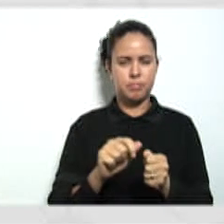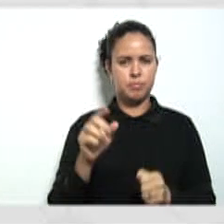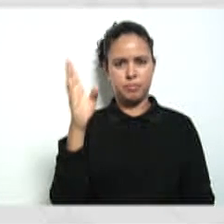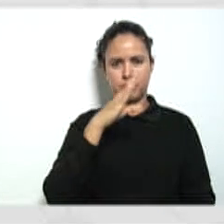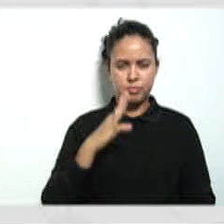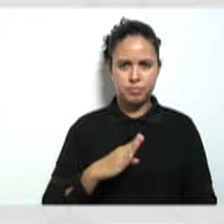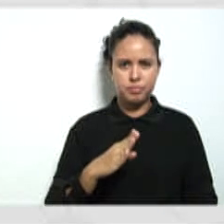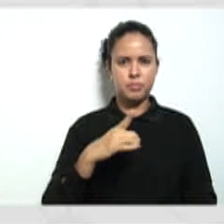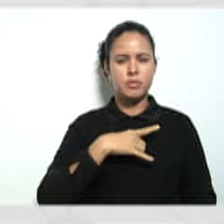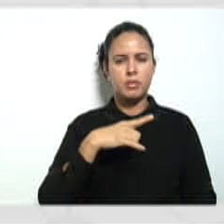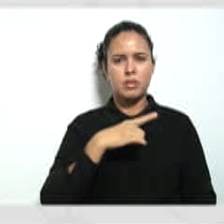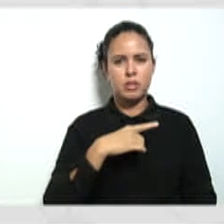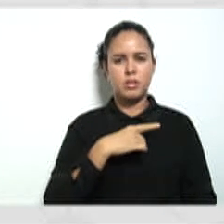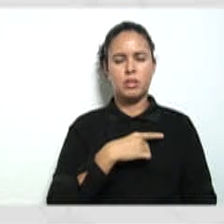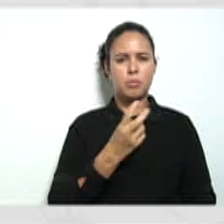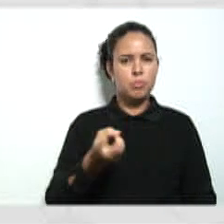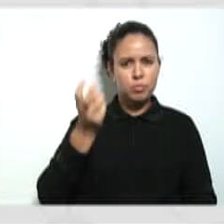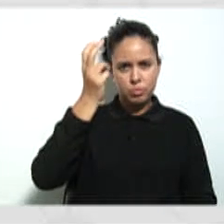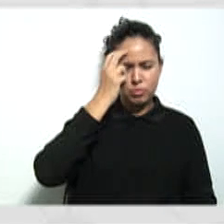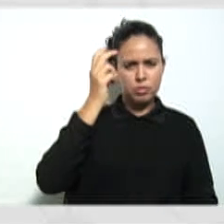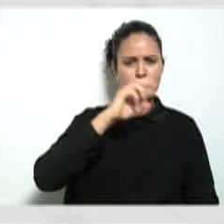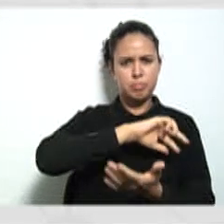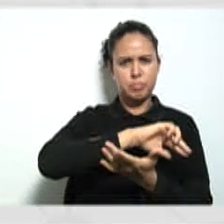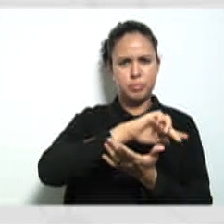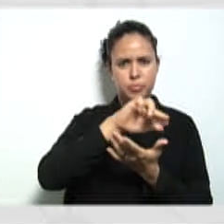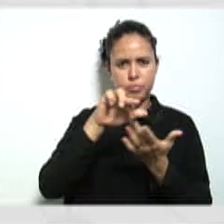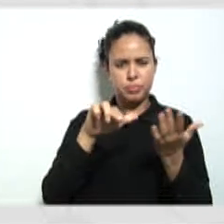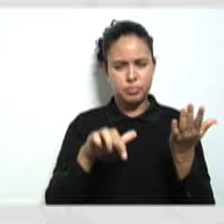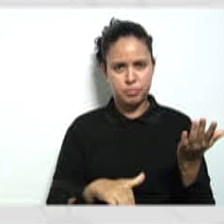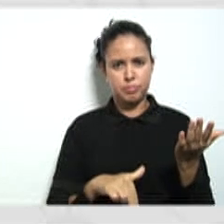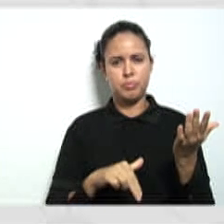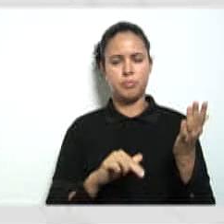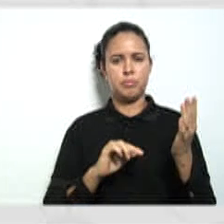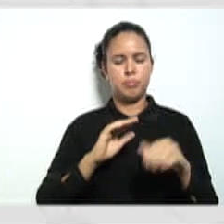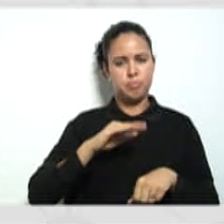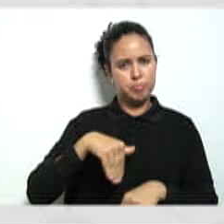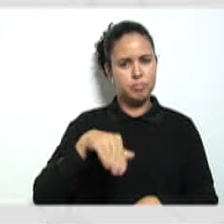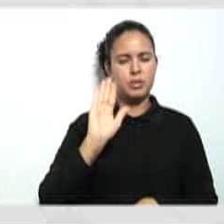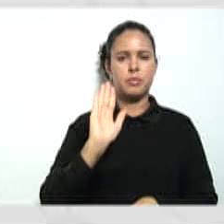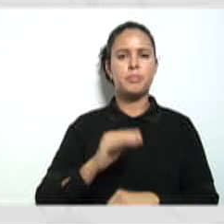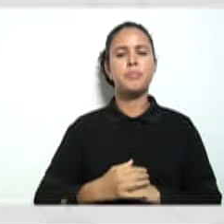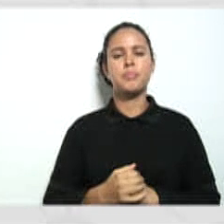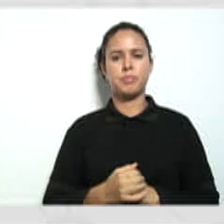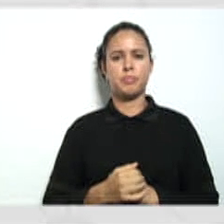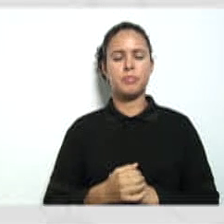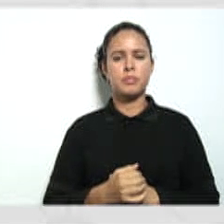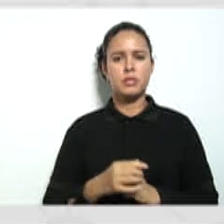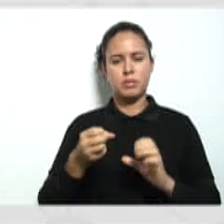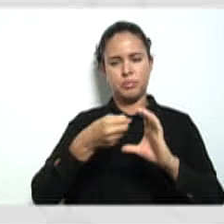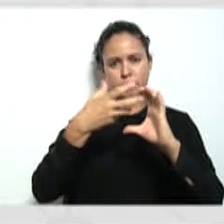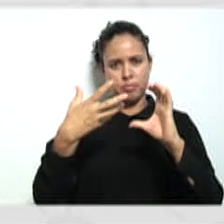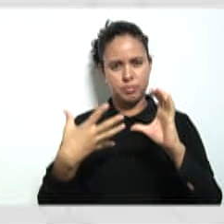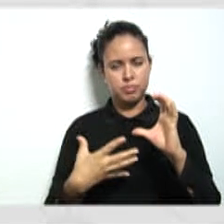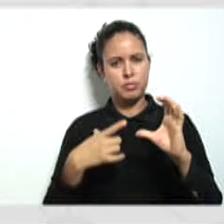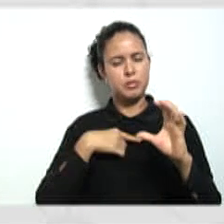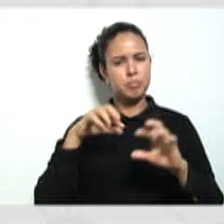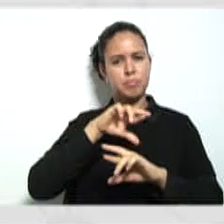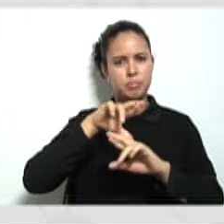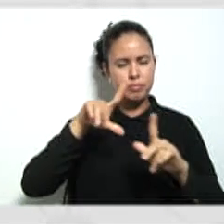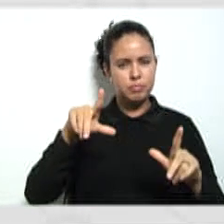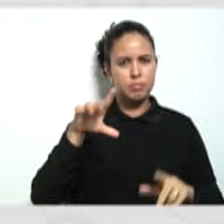países mais multiculturais do mundo. Características que nos traz grandes diferenças regionais nos